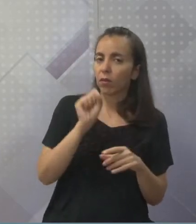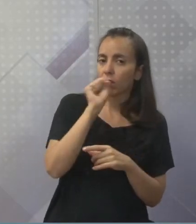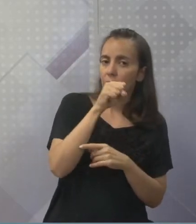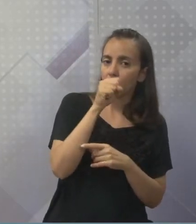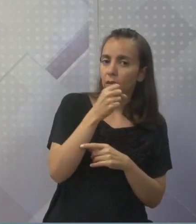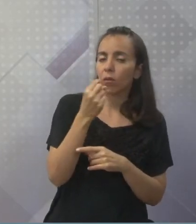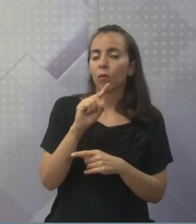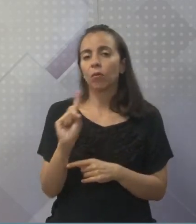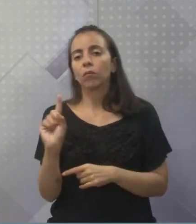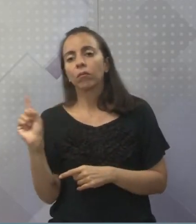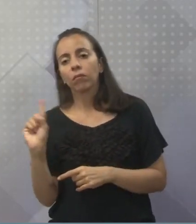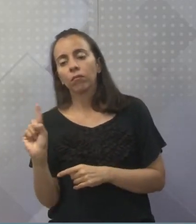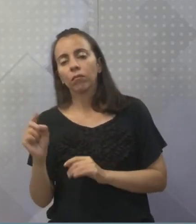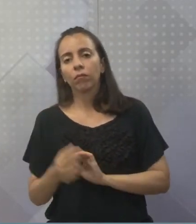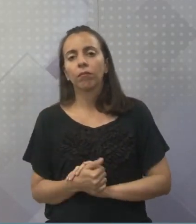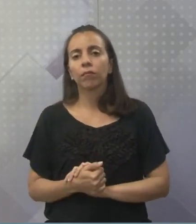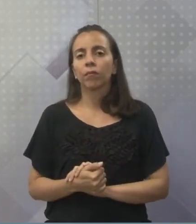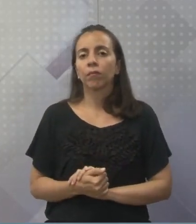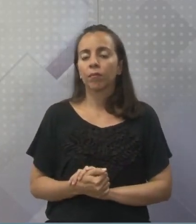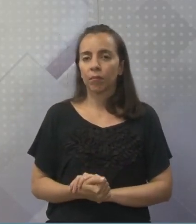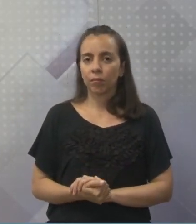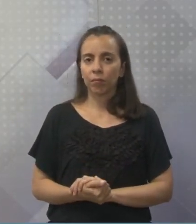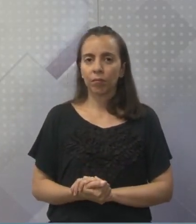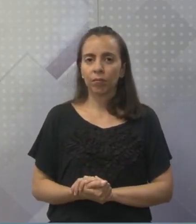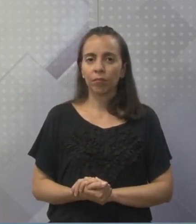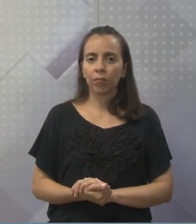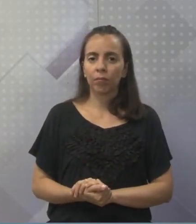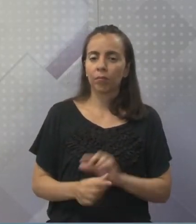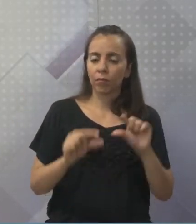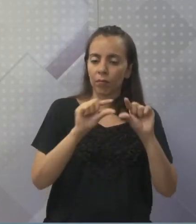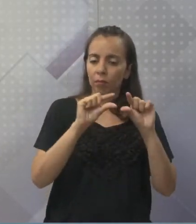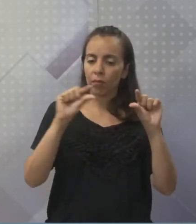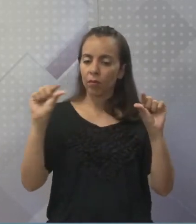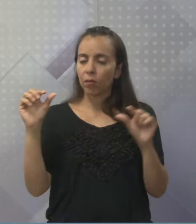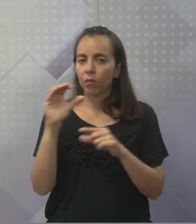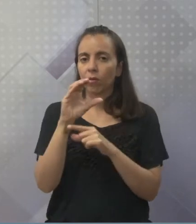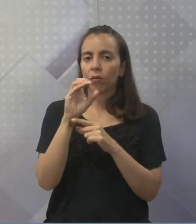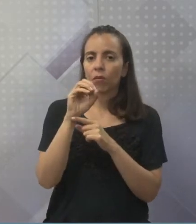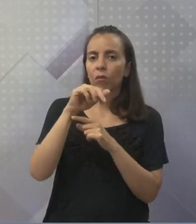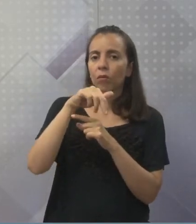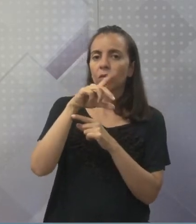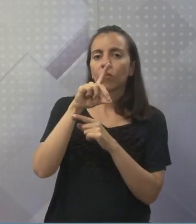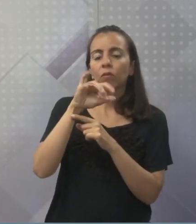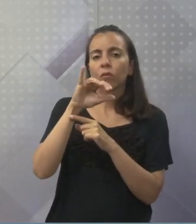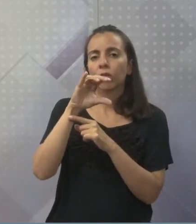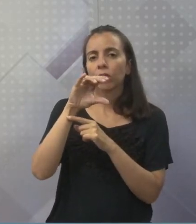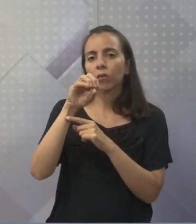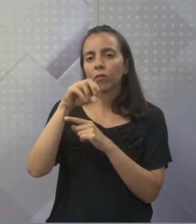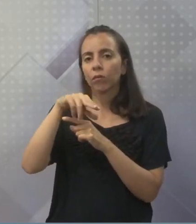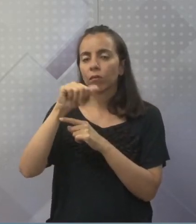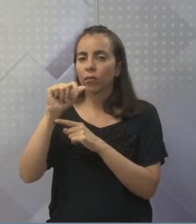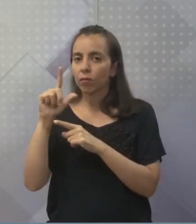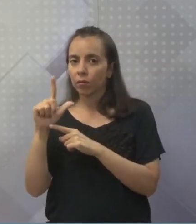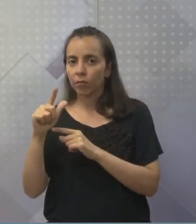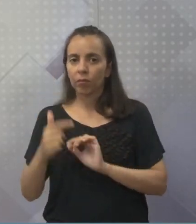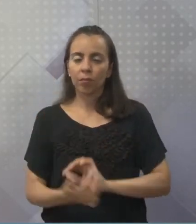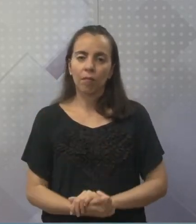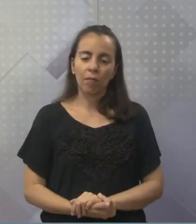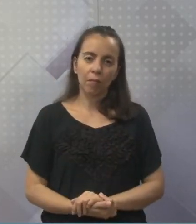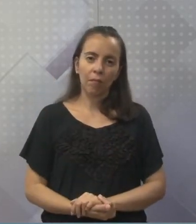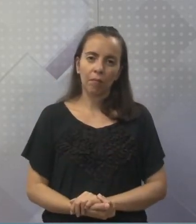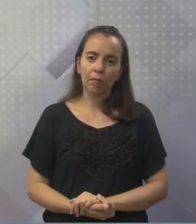if, na frase, você saberá que será uma oração condicional. A second conditional